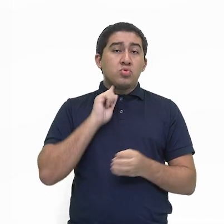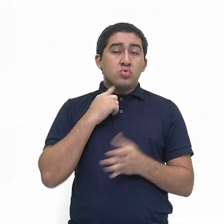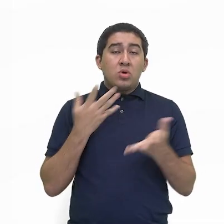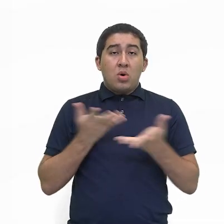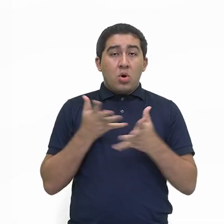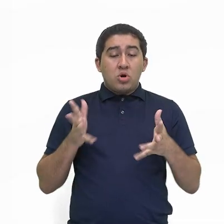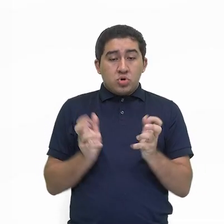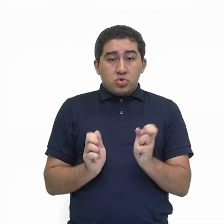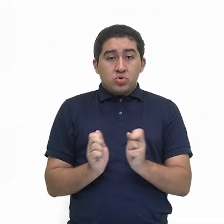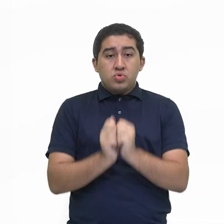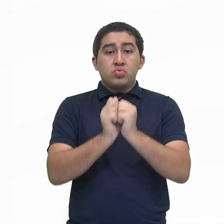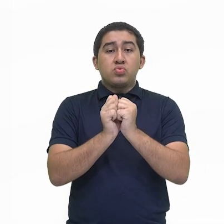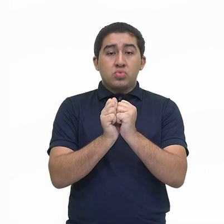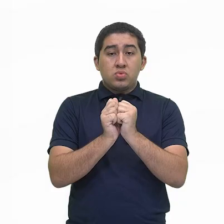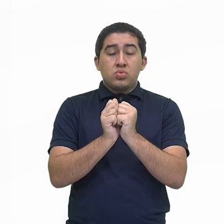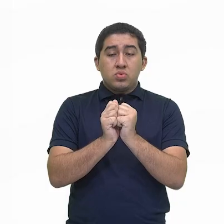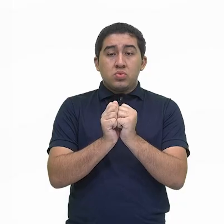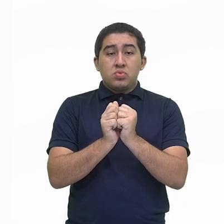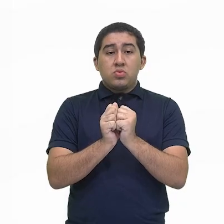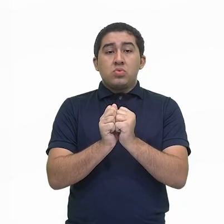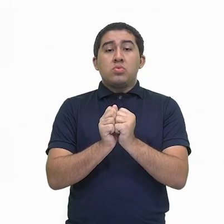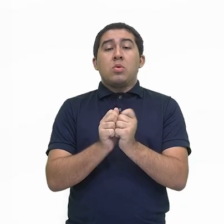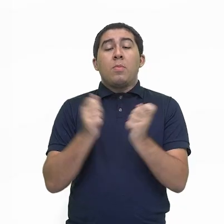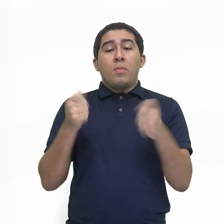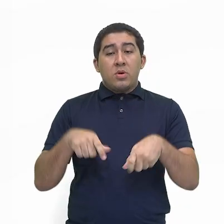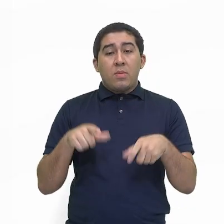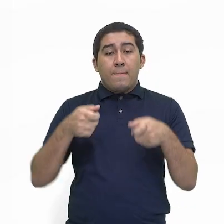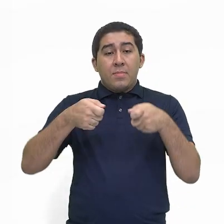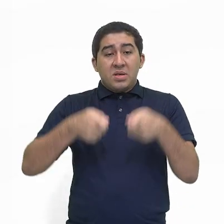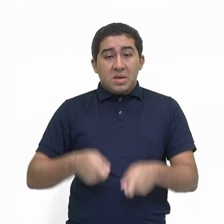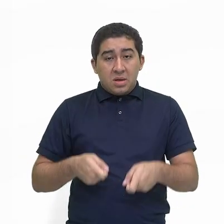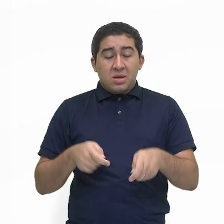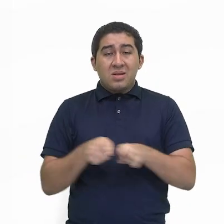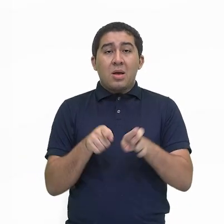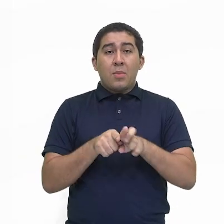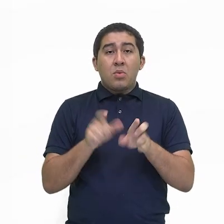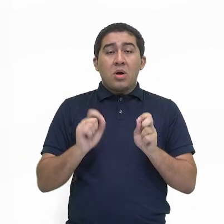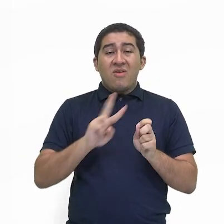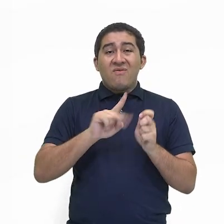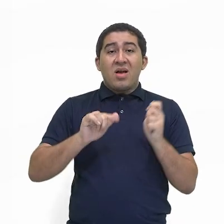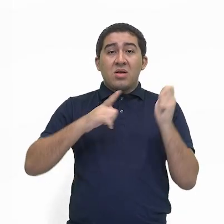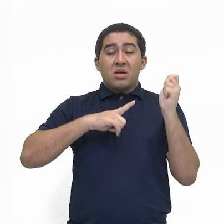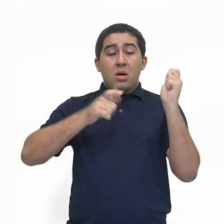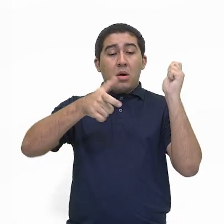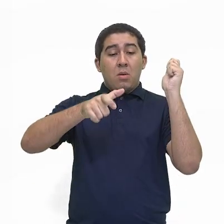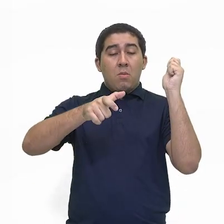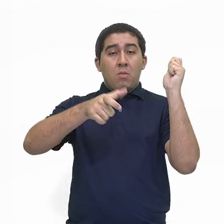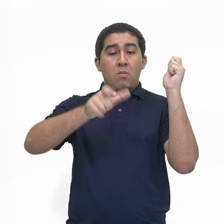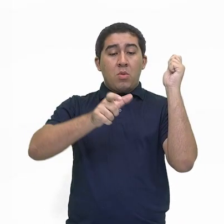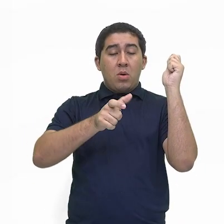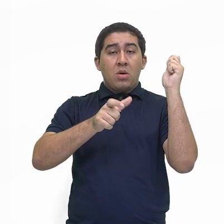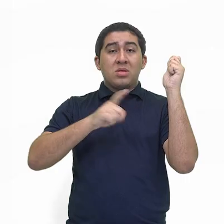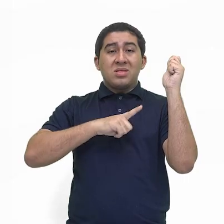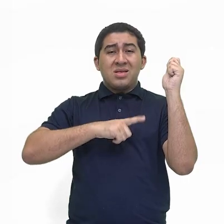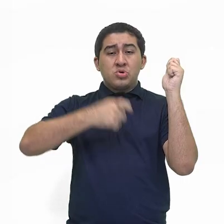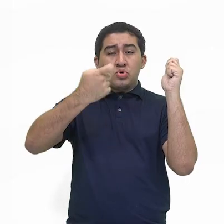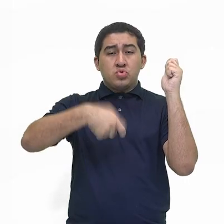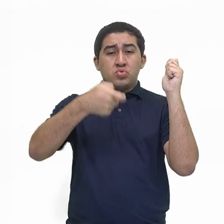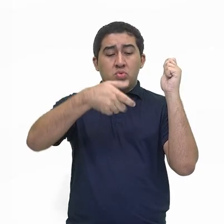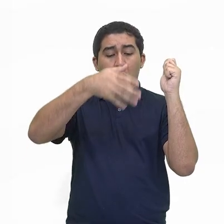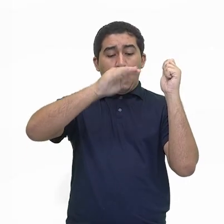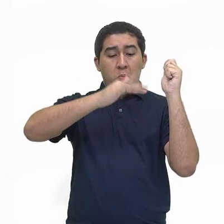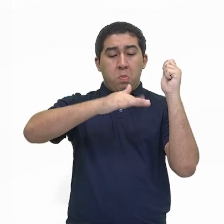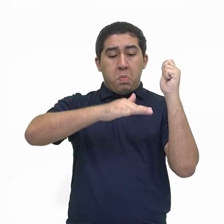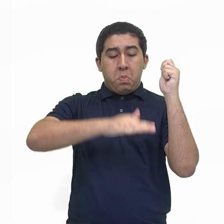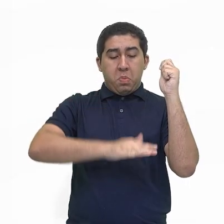né, juntinhas umas das outras, maiores e mais pesadas, se depositam no fundo do tanque, facilitando a remoção